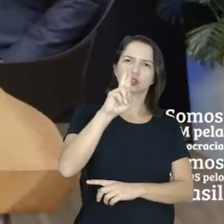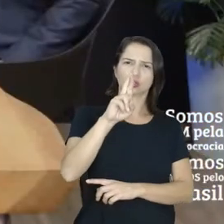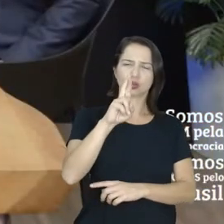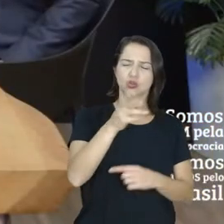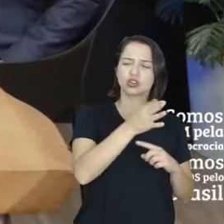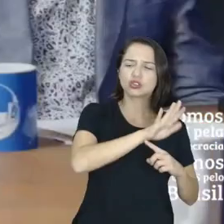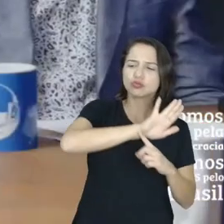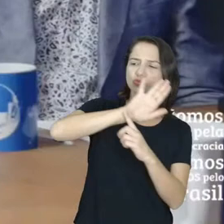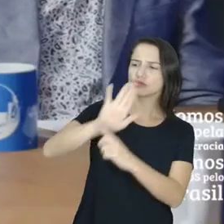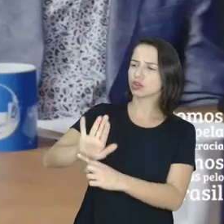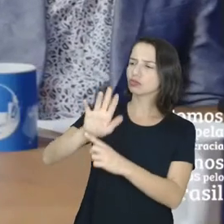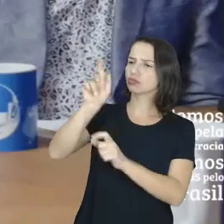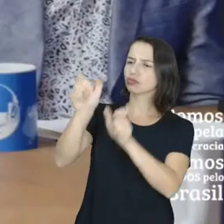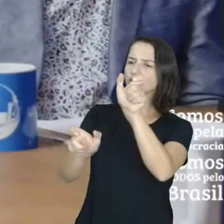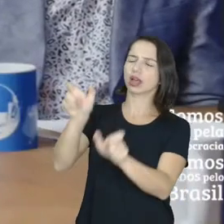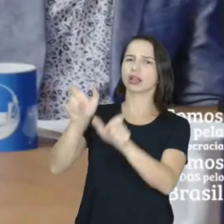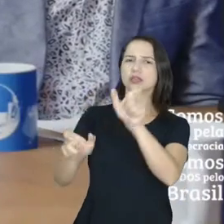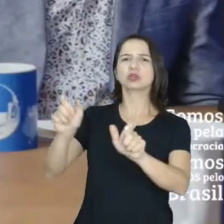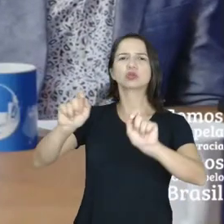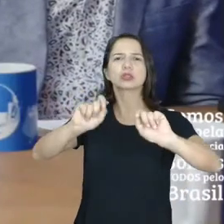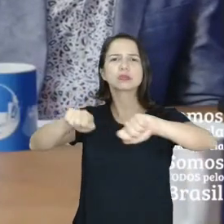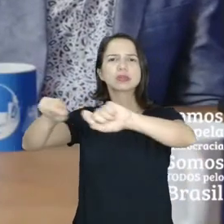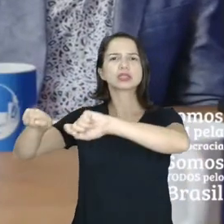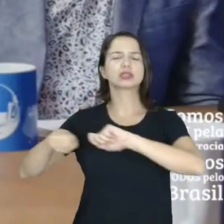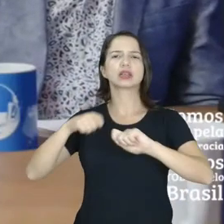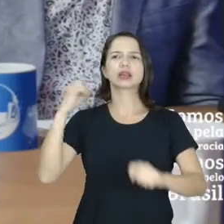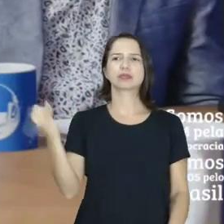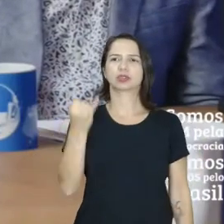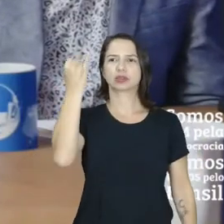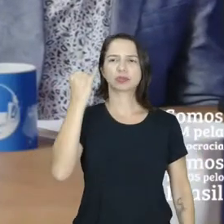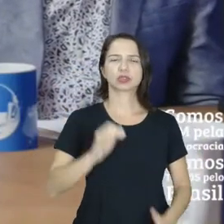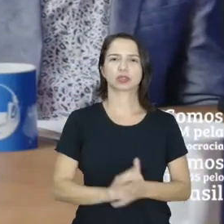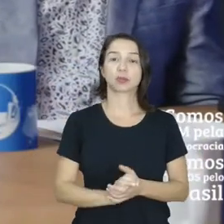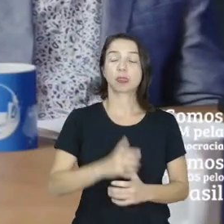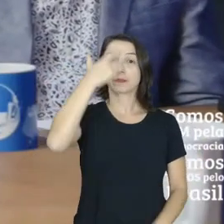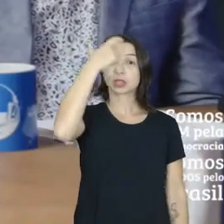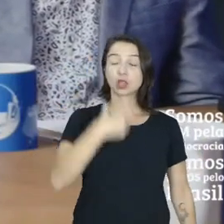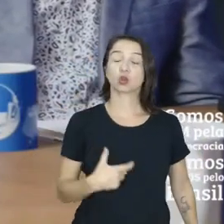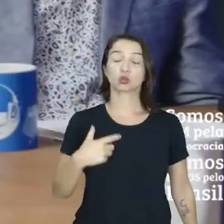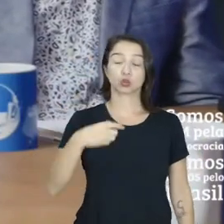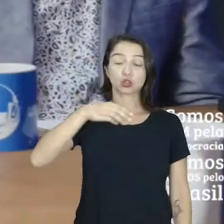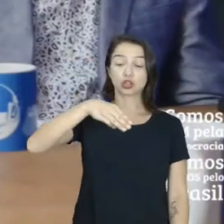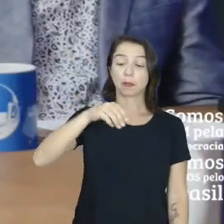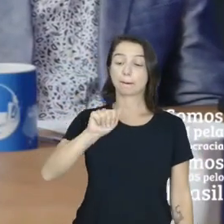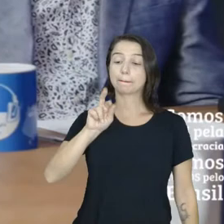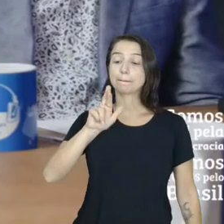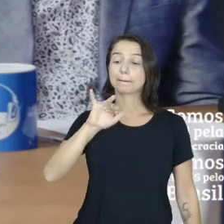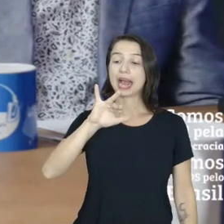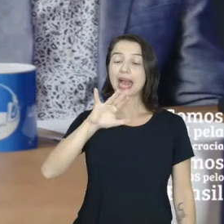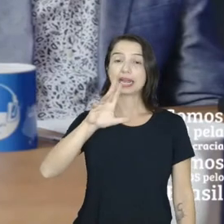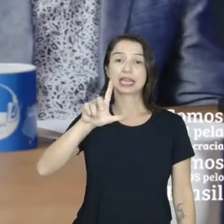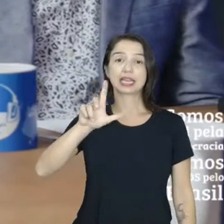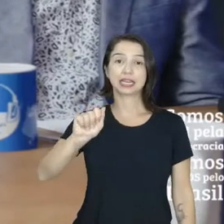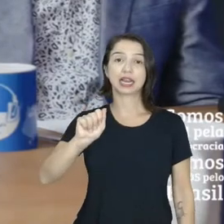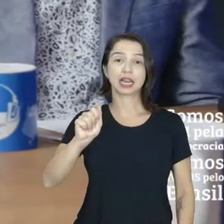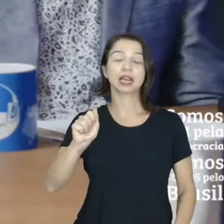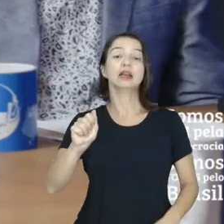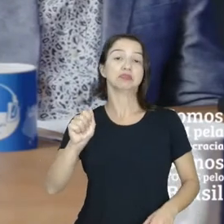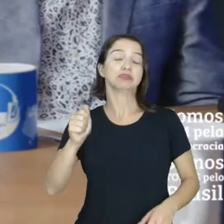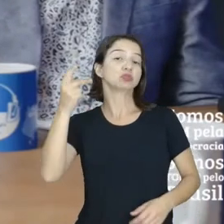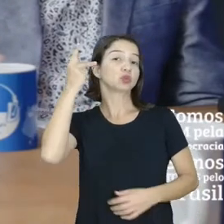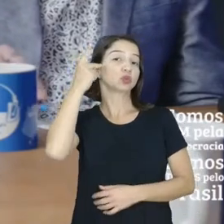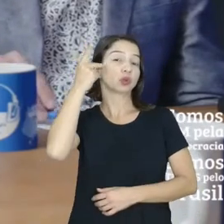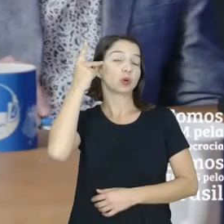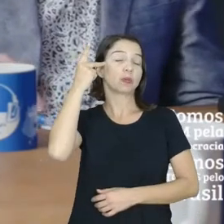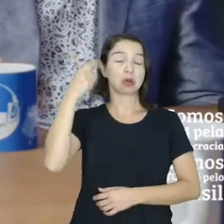paulistano, Pava paulista, Pava de Marília, sou de São Paulo, capital. E a gente testemunha que eu acredito que um dos grandes projetos, grandes das